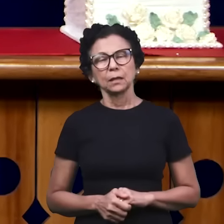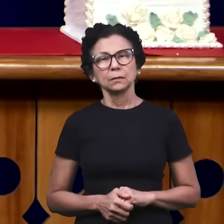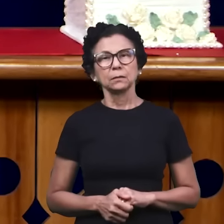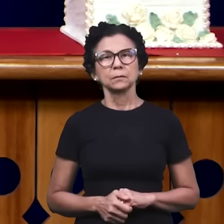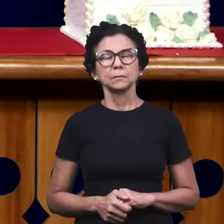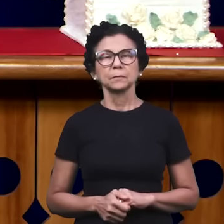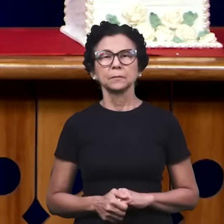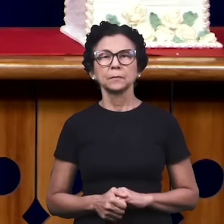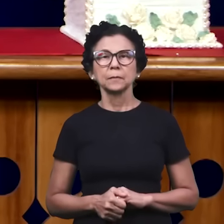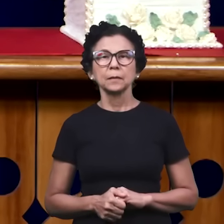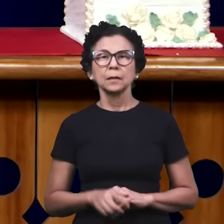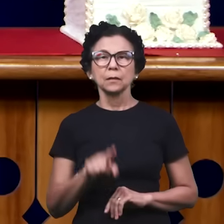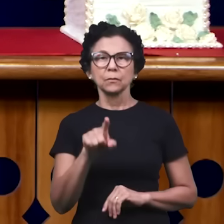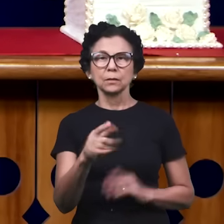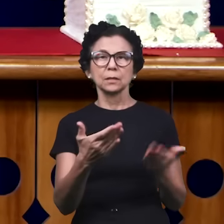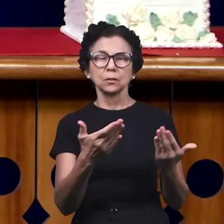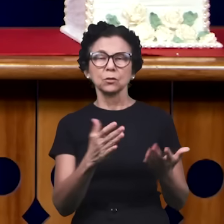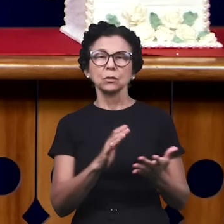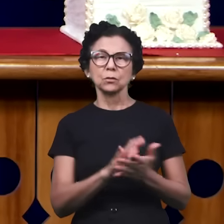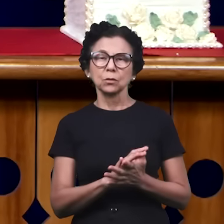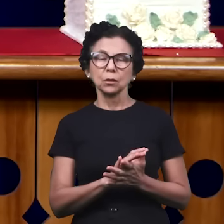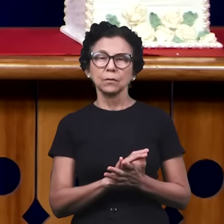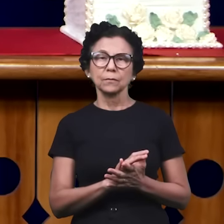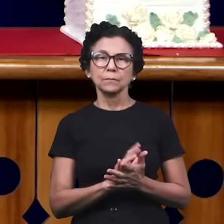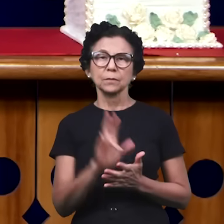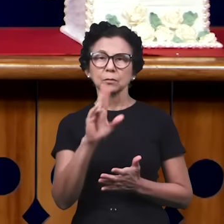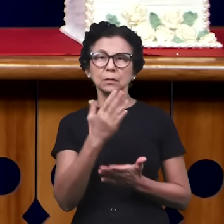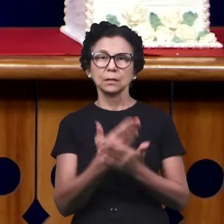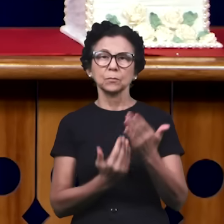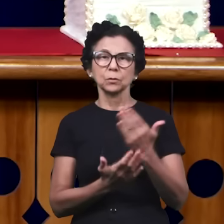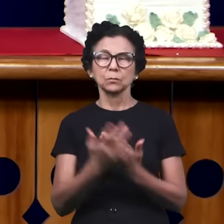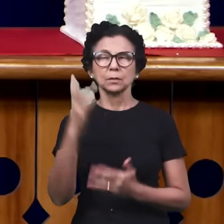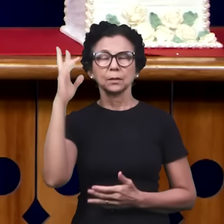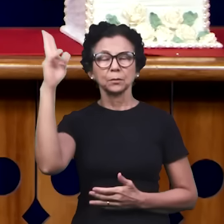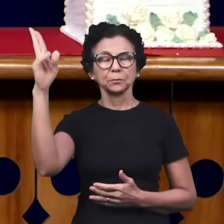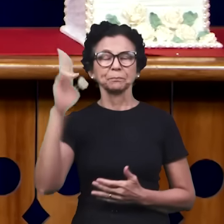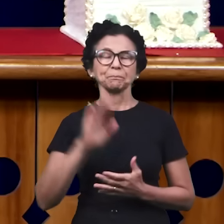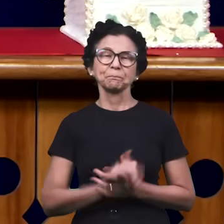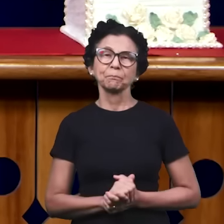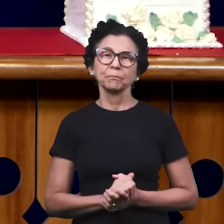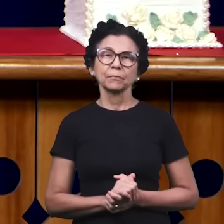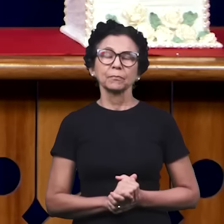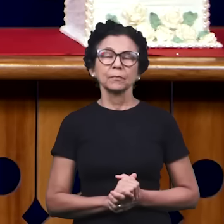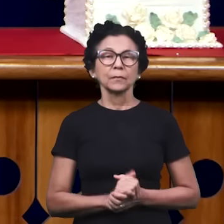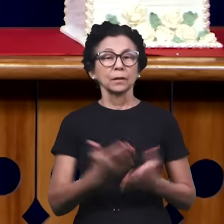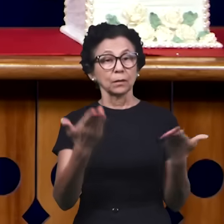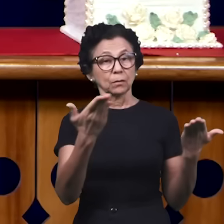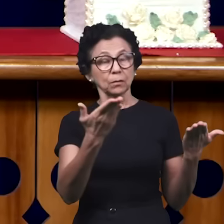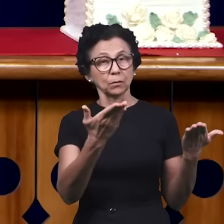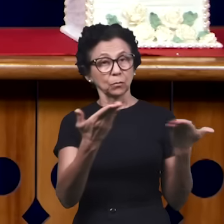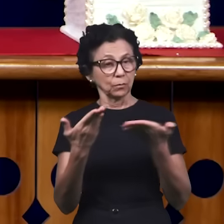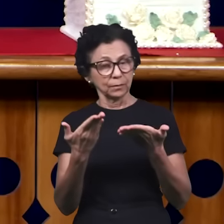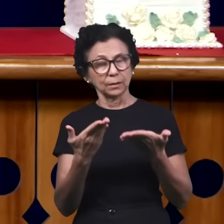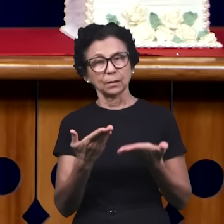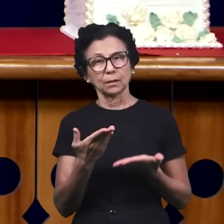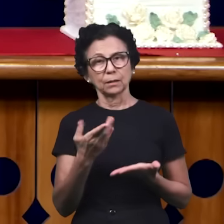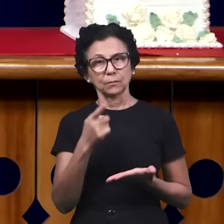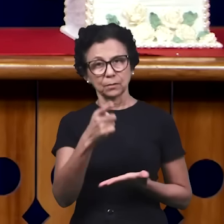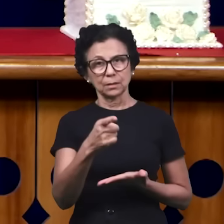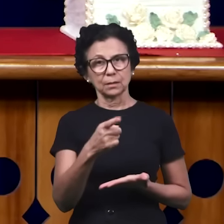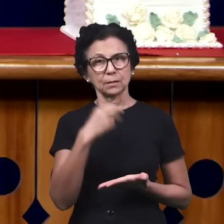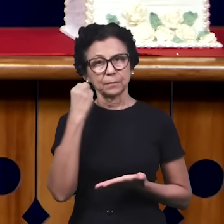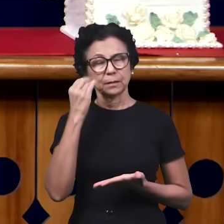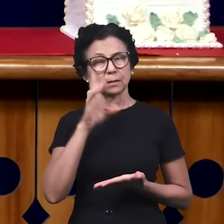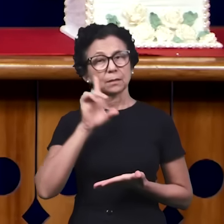se tornar uma bênção na transmissão. Esse é o nosso convite para você, jovem, para te convidar para você ter uma experiência com